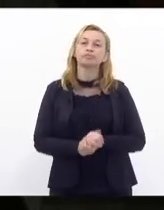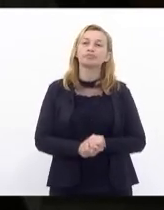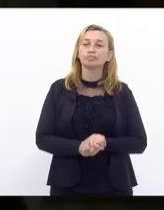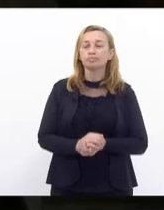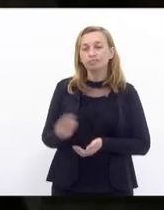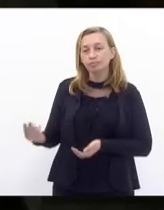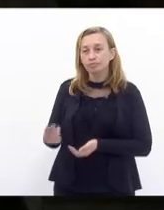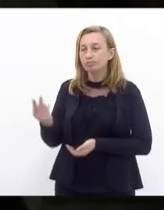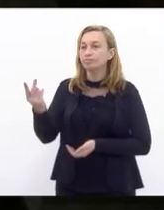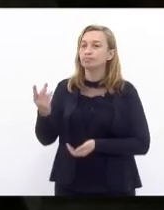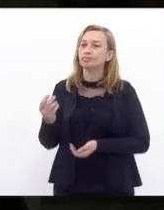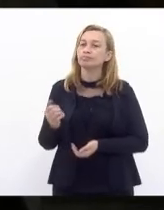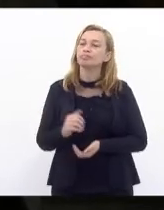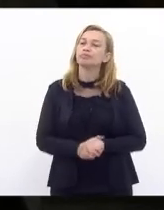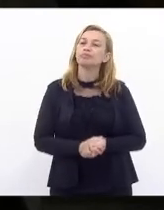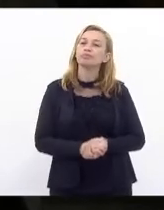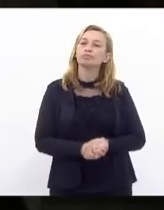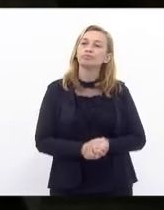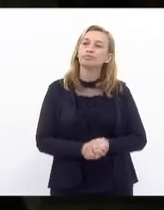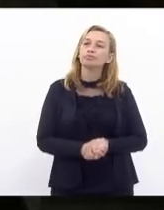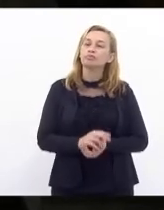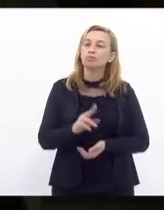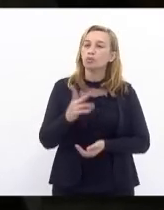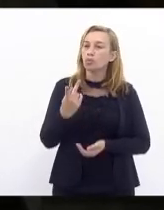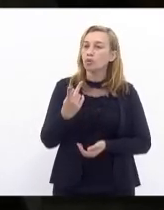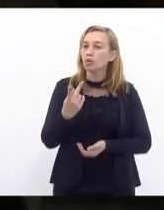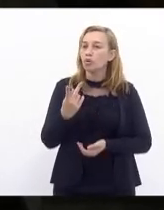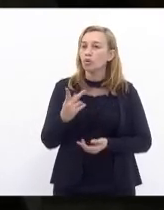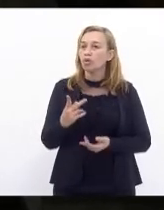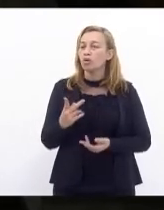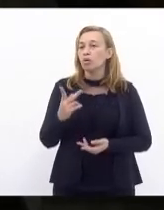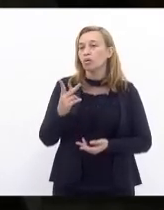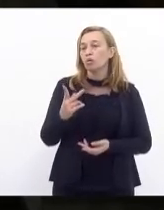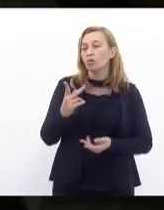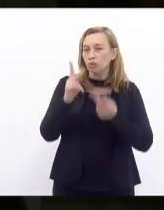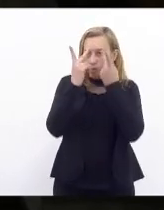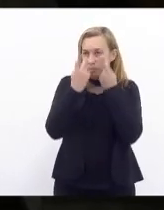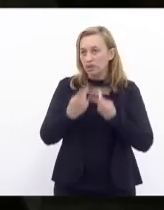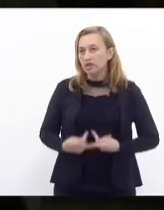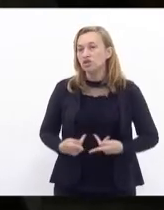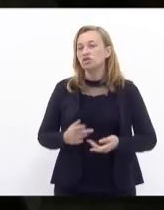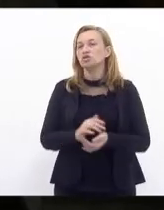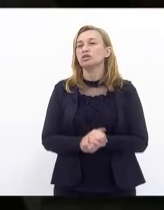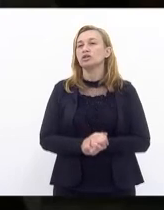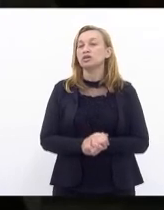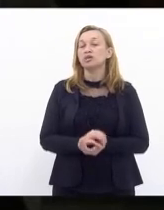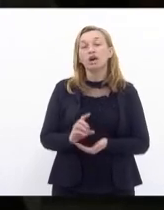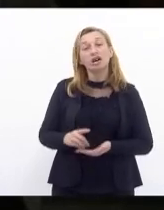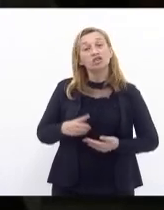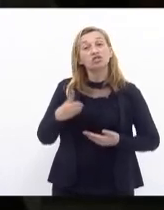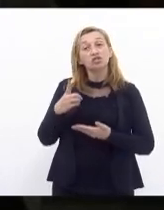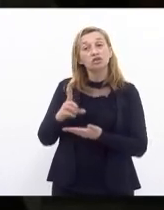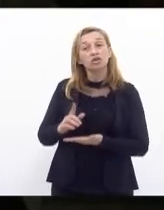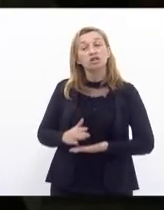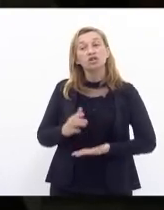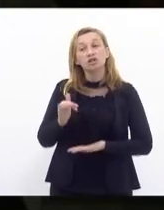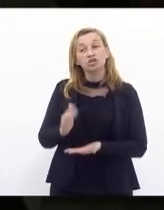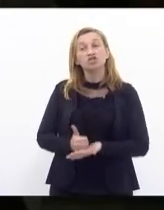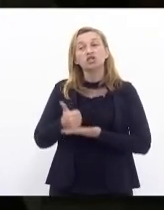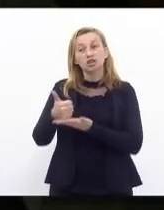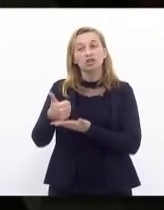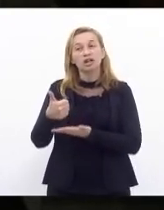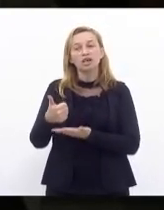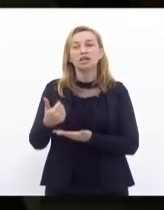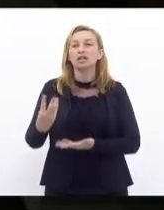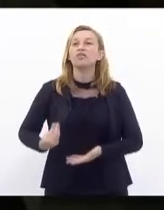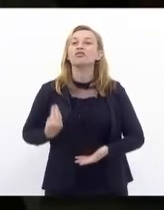valores altruístas, humanistas, republicanos, como, por exemplo, a dignidade da vida humana,